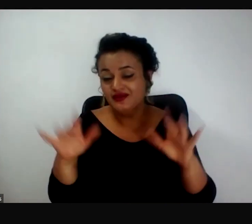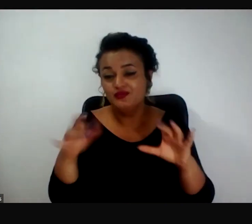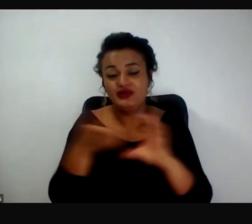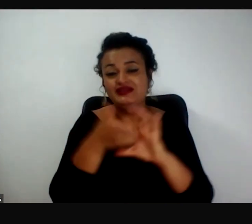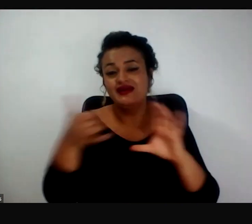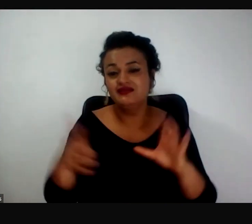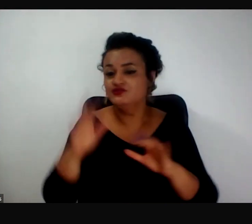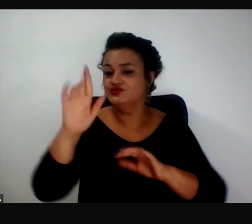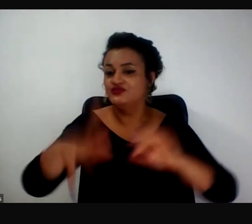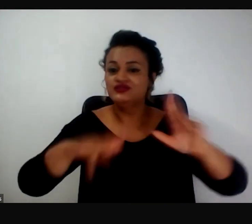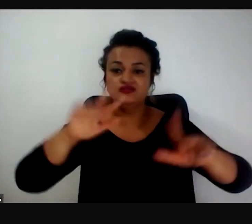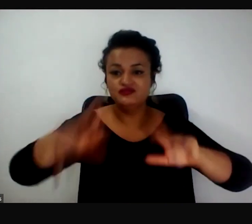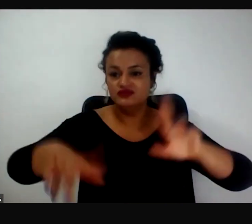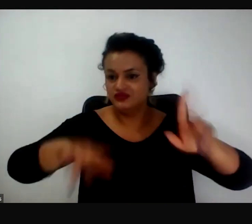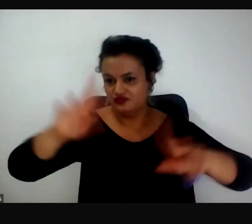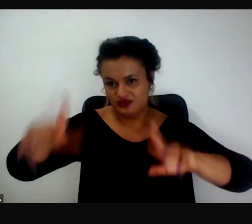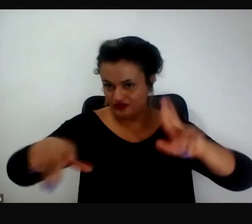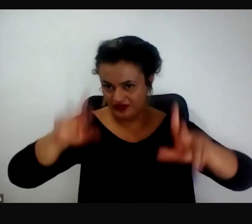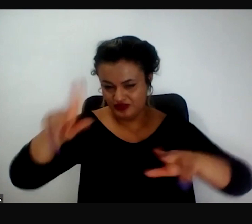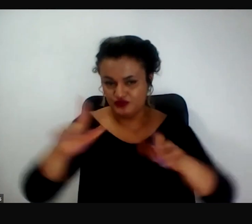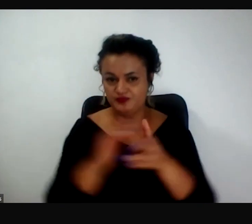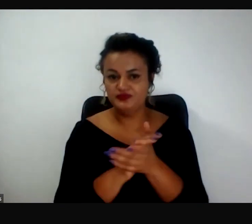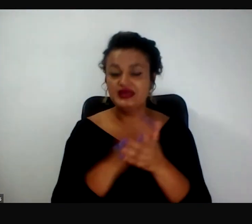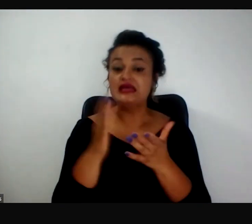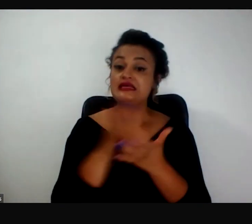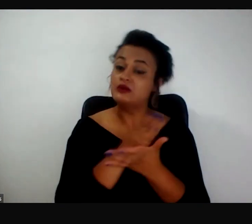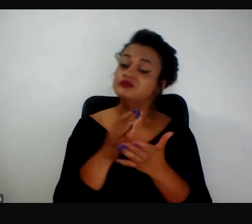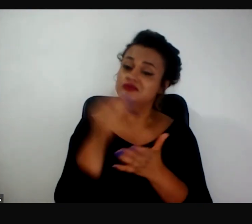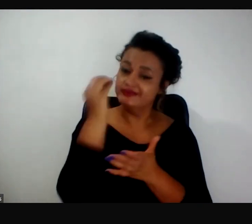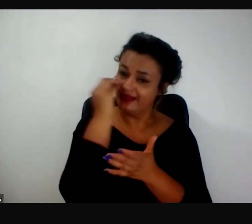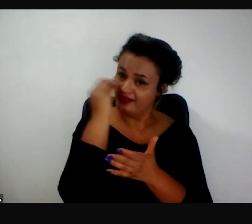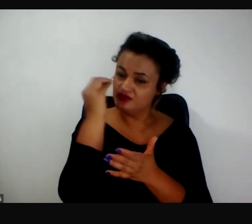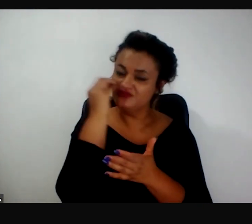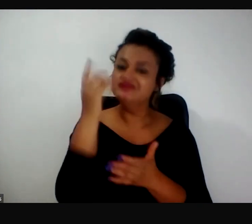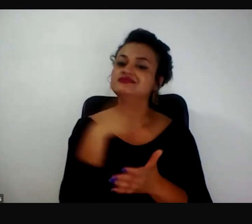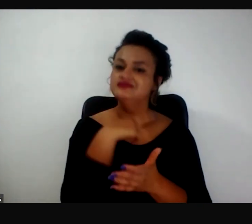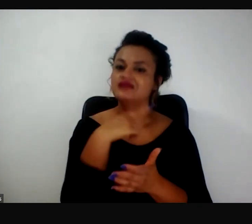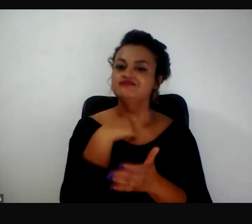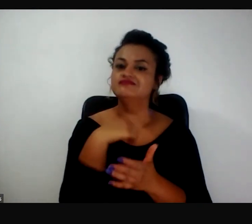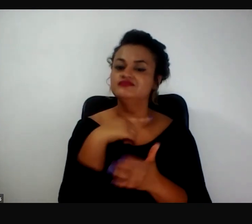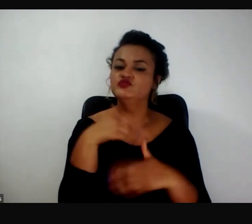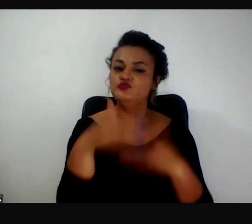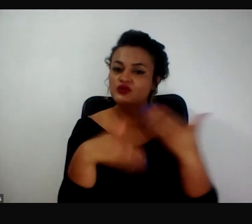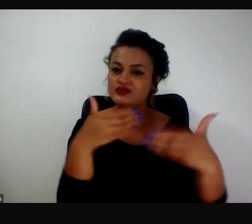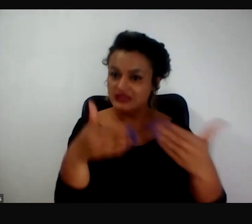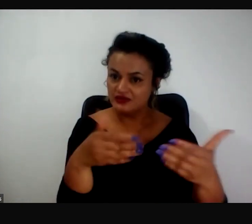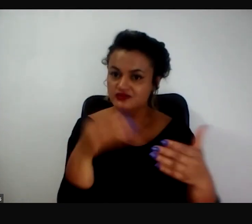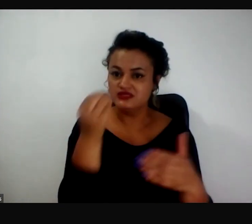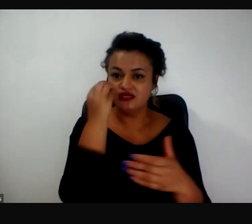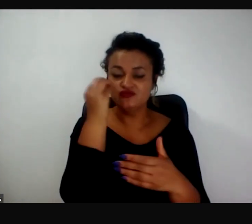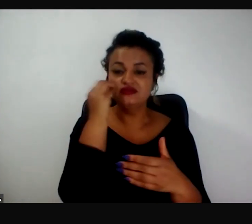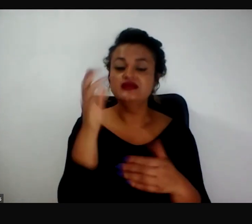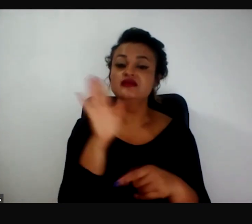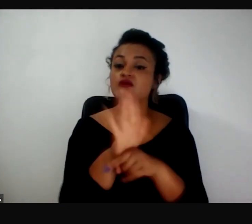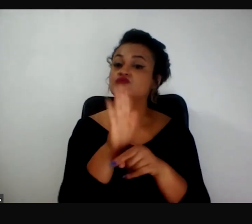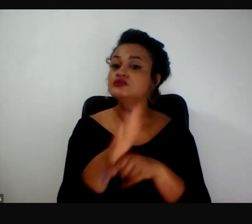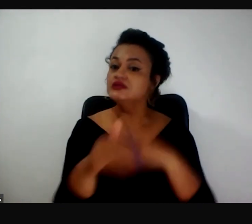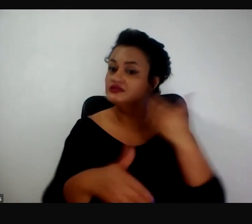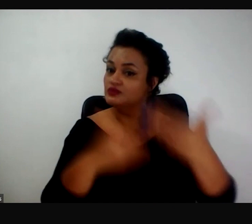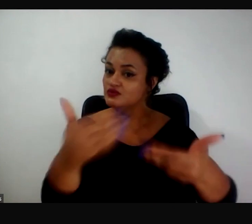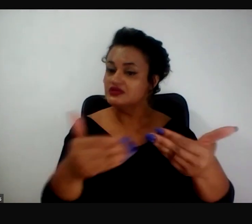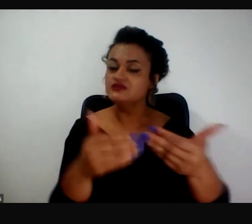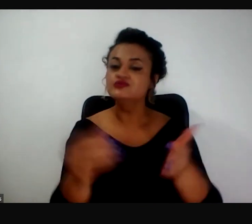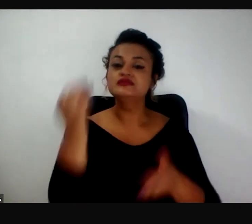da jurisprudência. E alguns intentos, eu acho, vocês vão me ajudar nisso, alguns